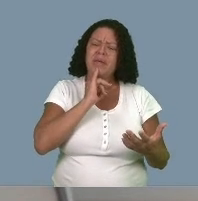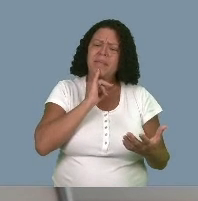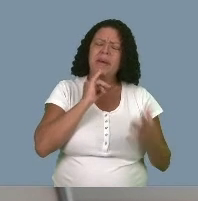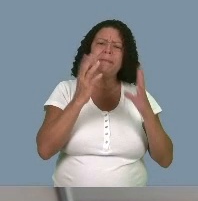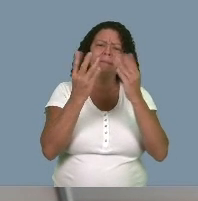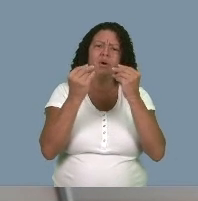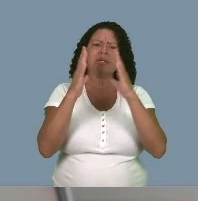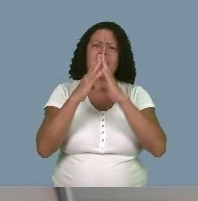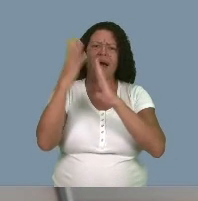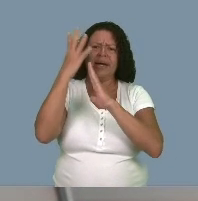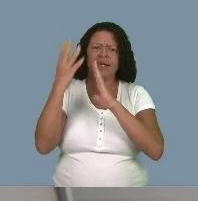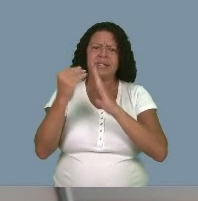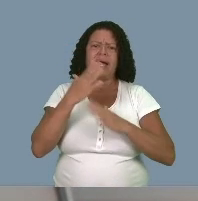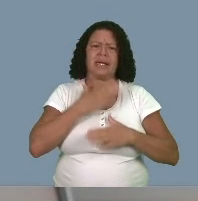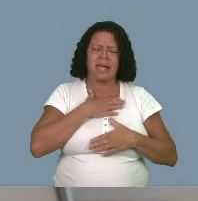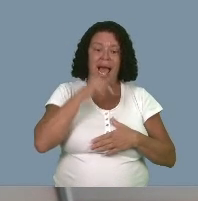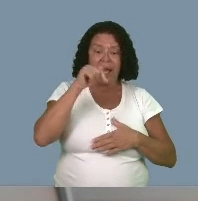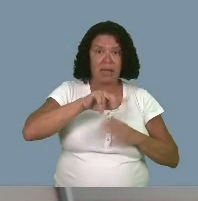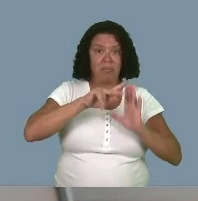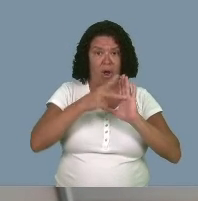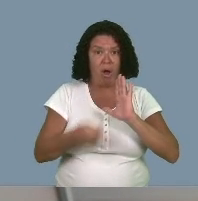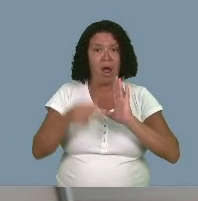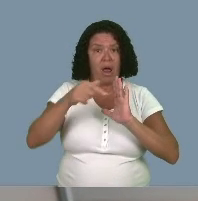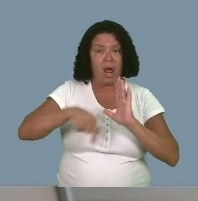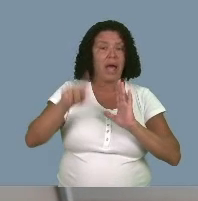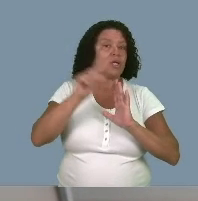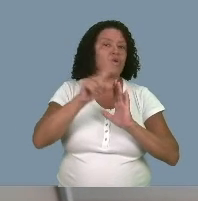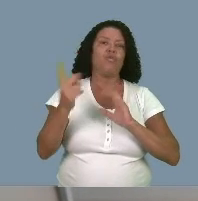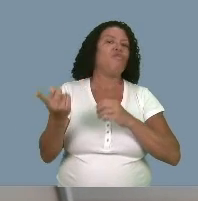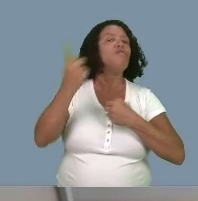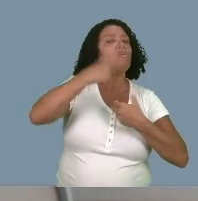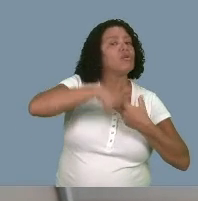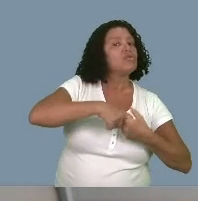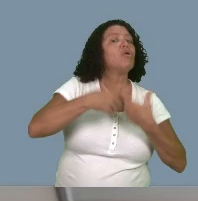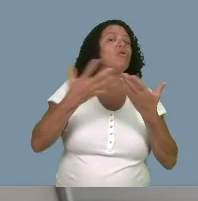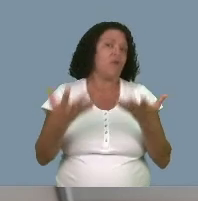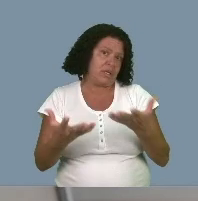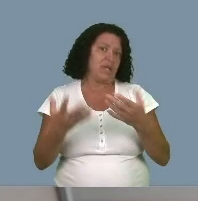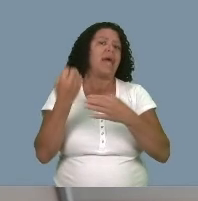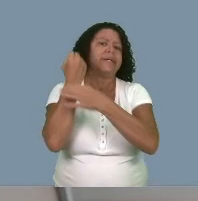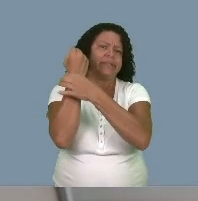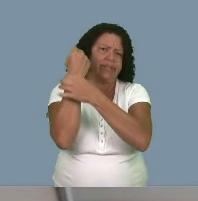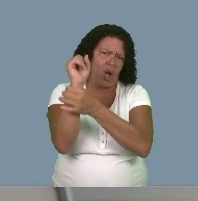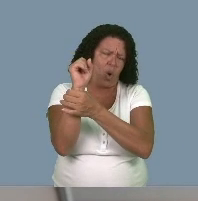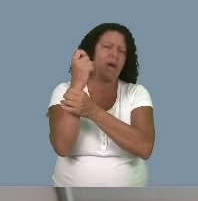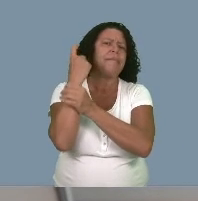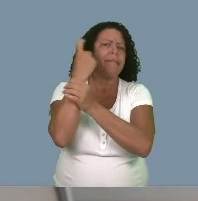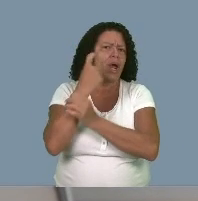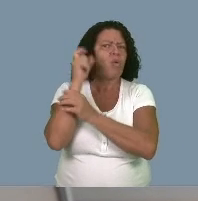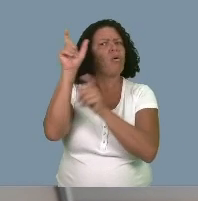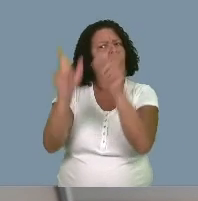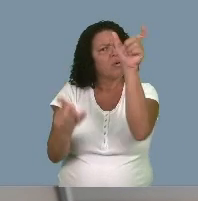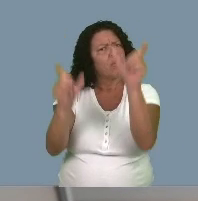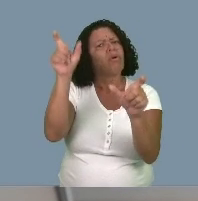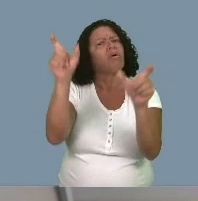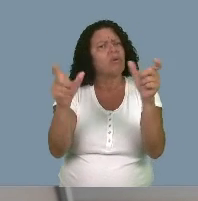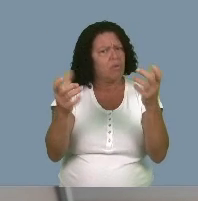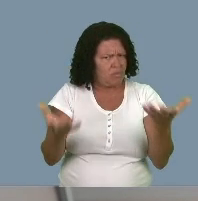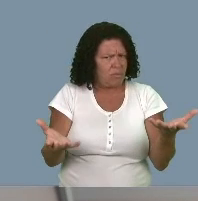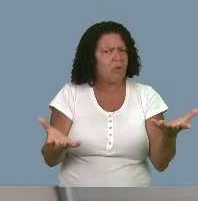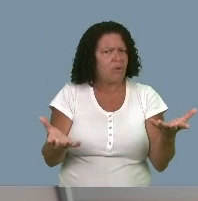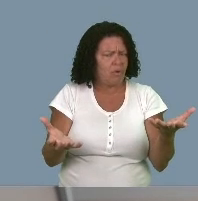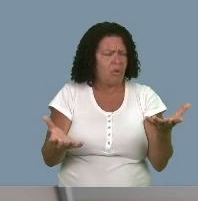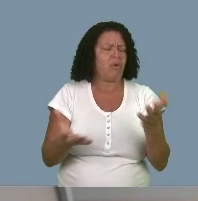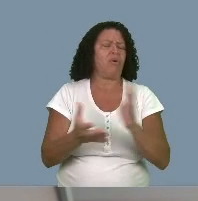espíritas, como o nosso Lar Irmã Zarabatana, ainda não retornaram por uma questão de segurança, né, de preocupação com seus trabalhadores, preocupação com